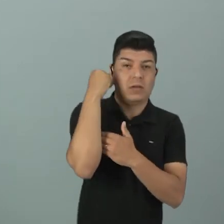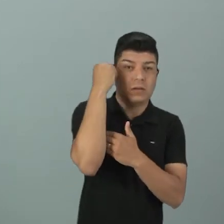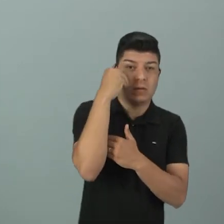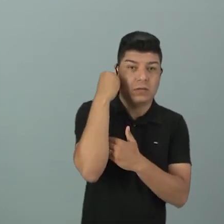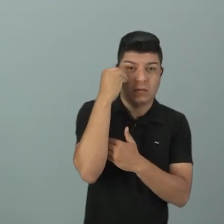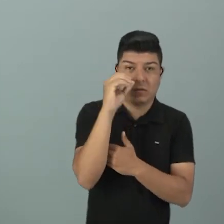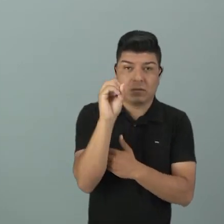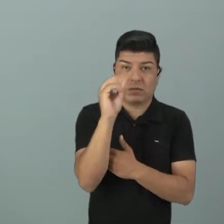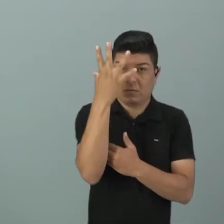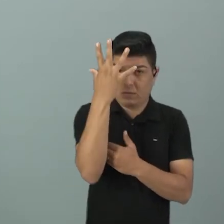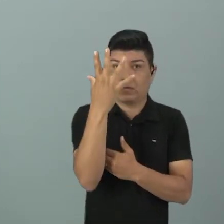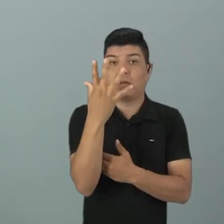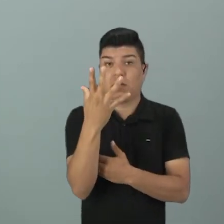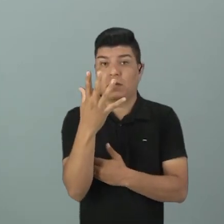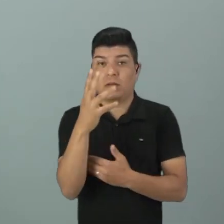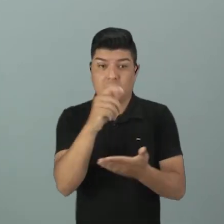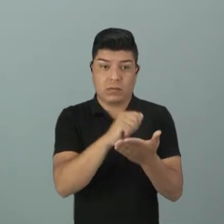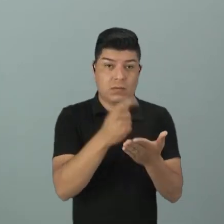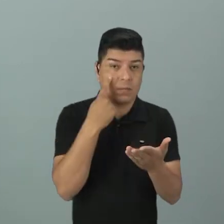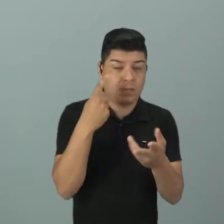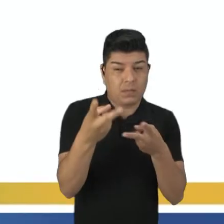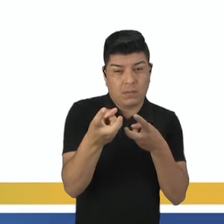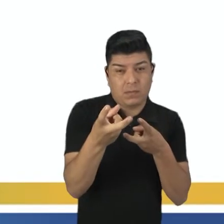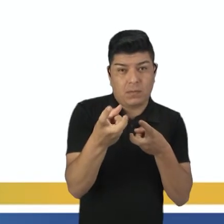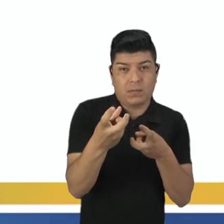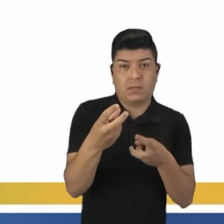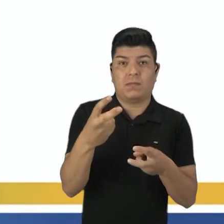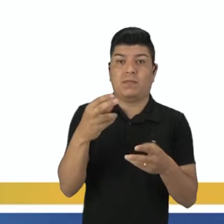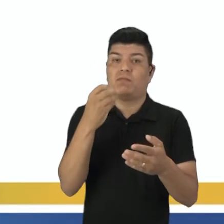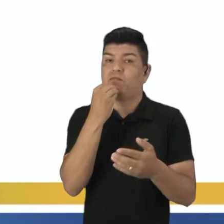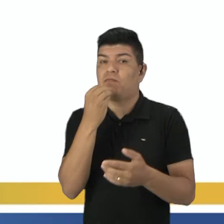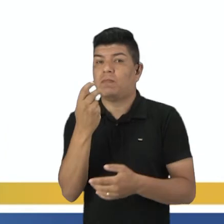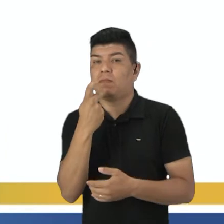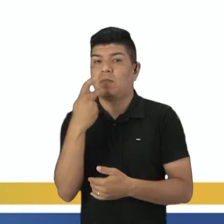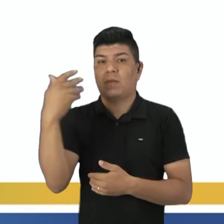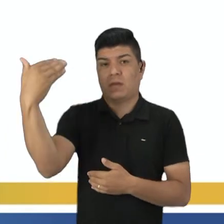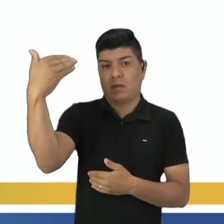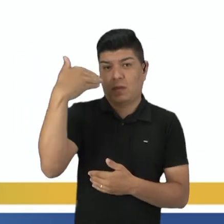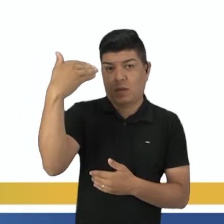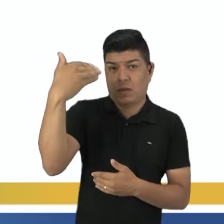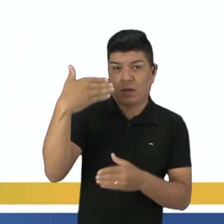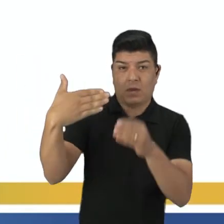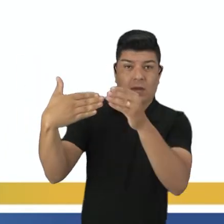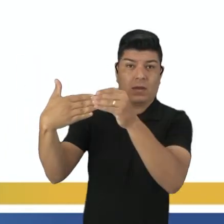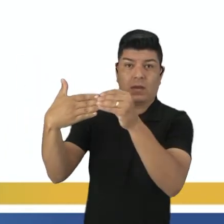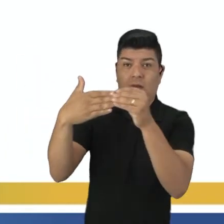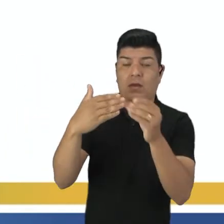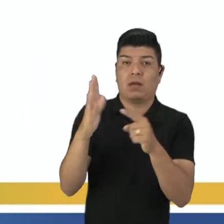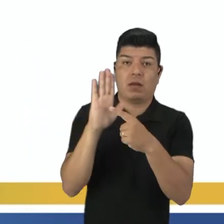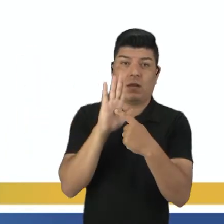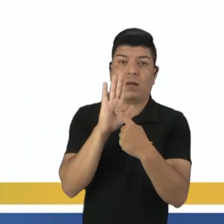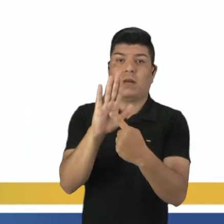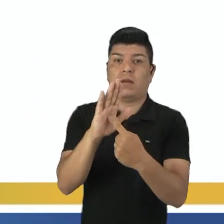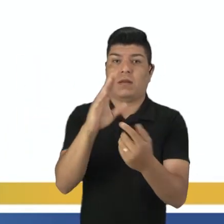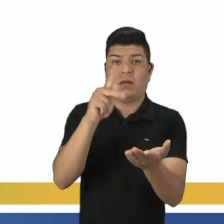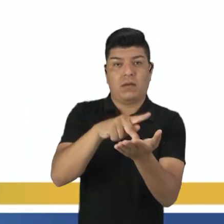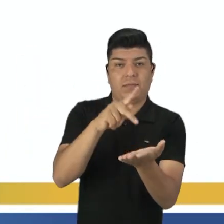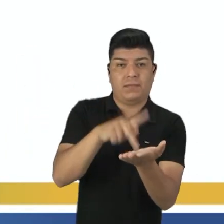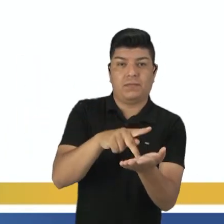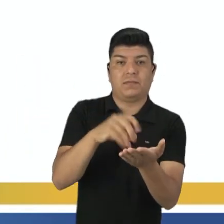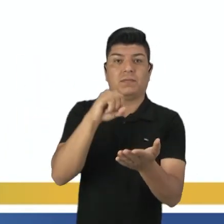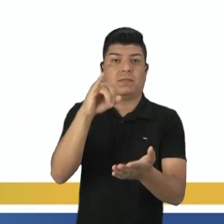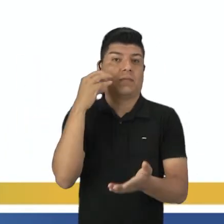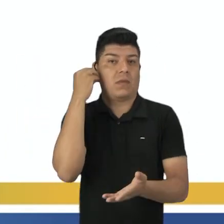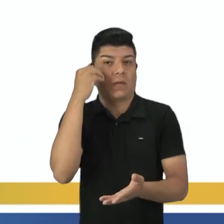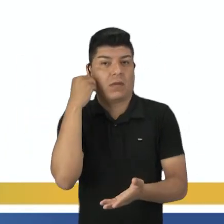eu realizo. Então note então que essa probabilidade frequentista, ela nos fornece uma estimativa da probabilidade real, certo? Então se o experimento